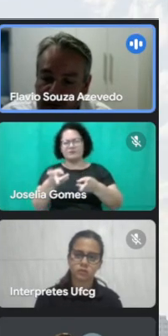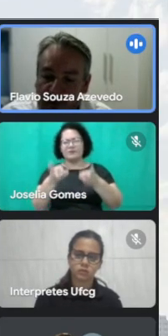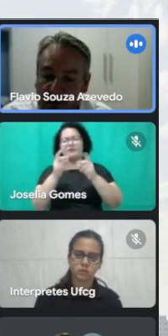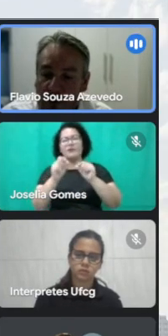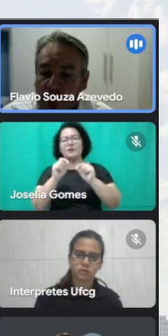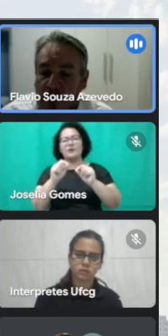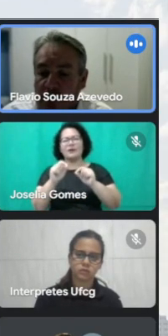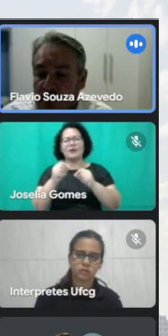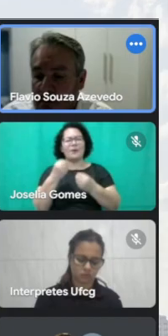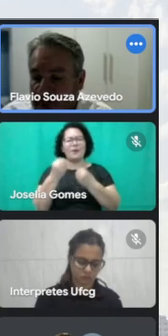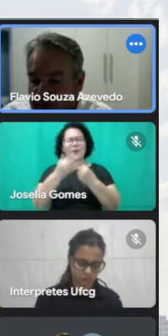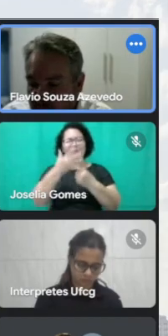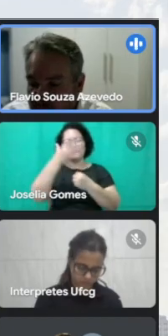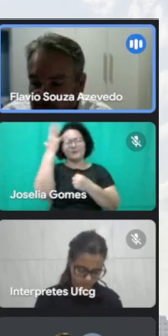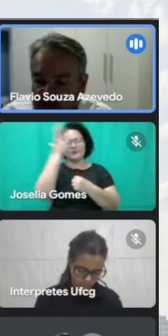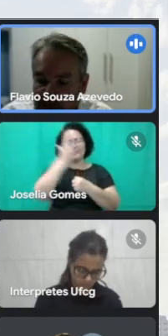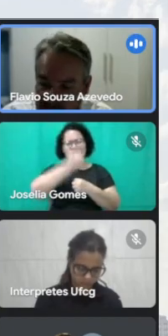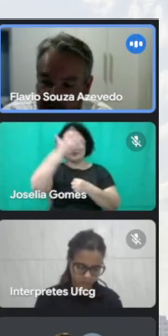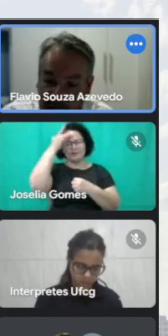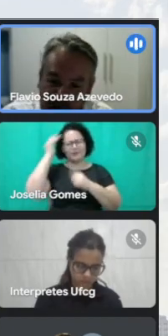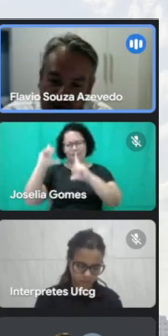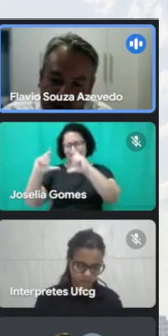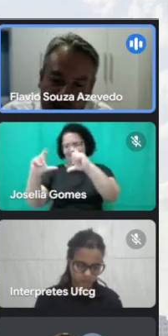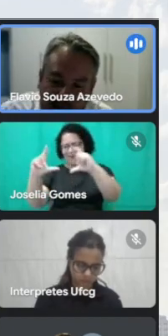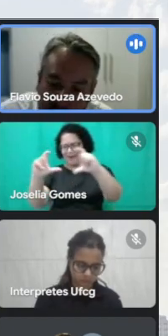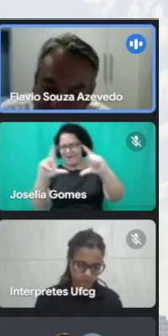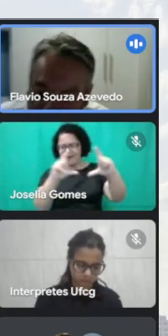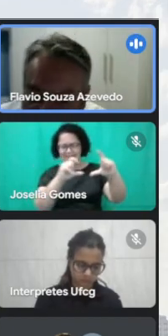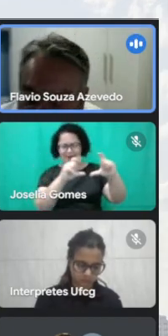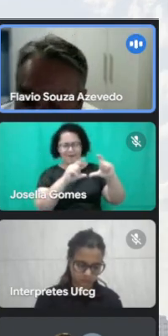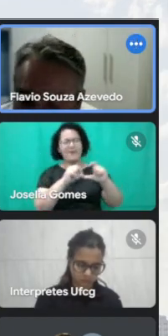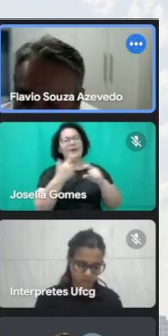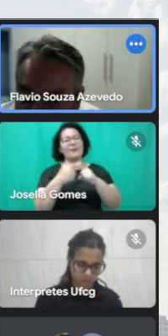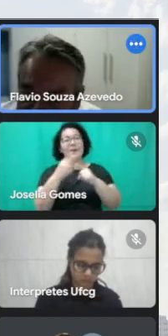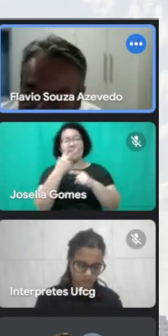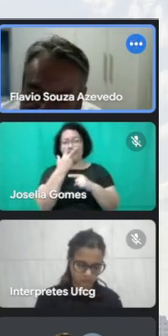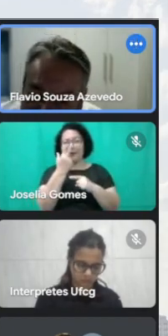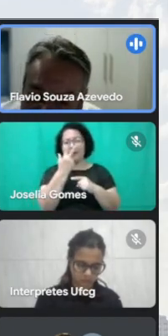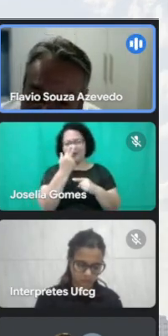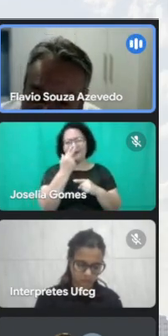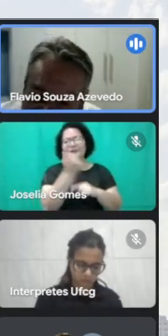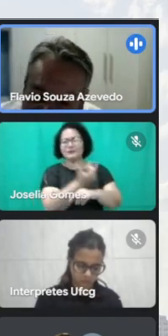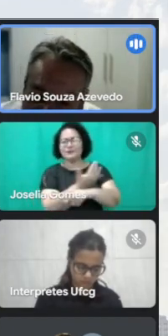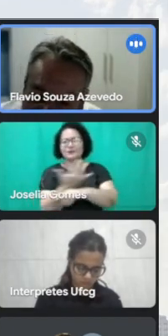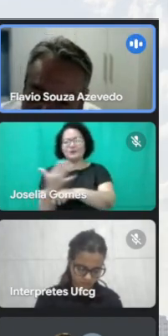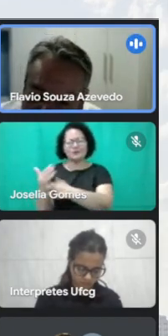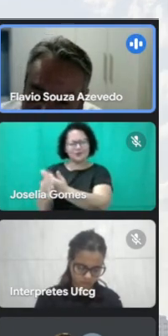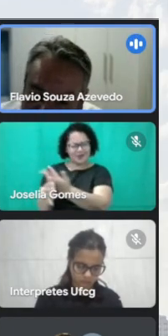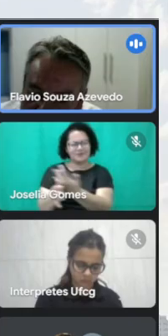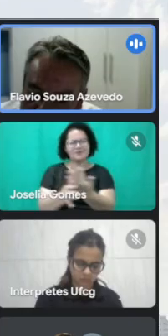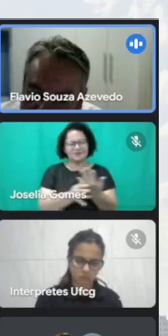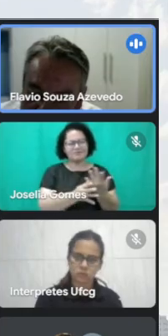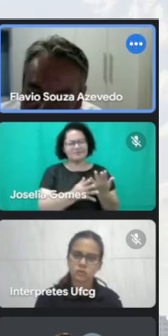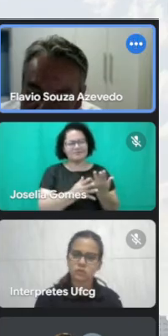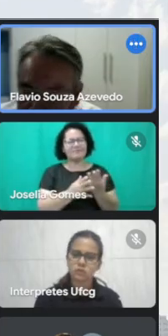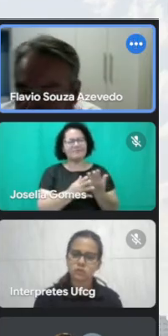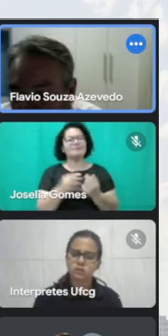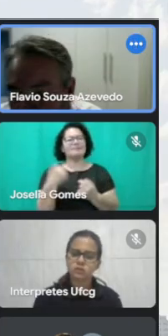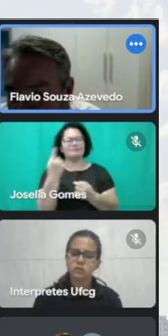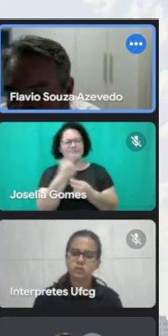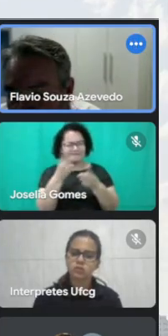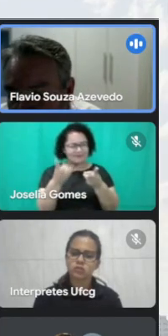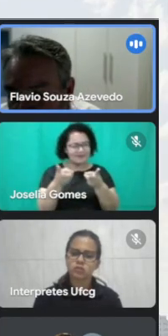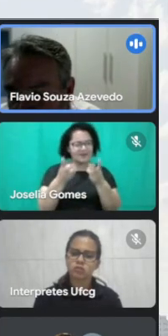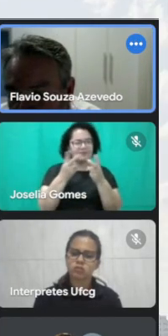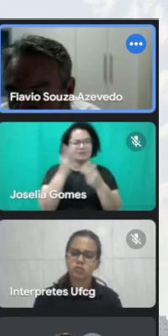ali tirando foto, realmente isso parece um jardim mesmo, né. Aqui dá para ver ainda as malhas, né, do